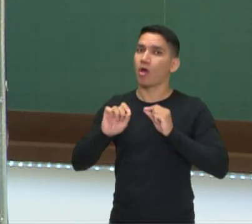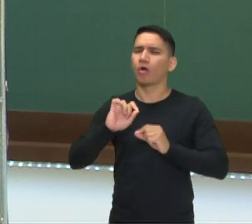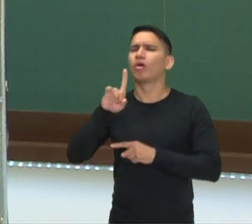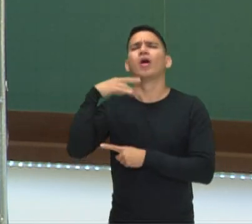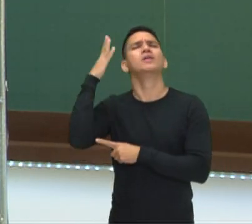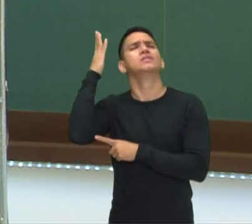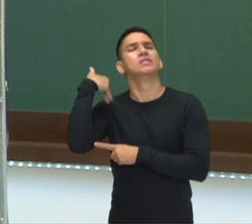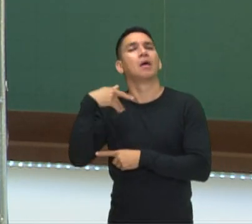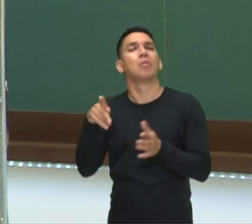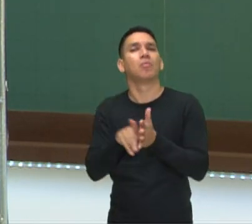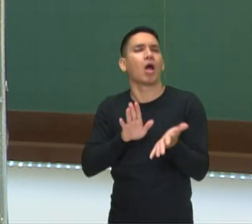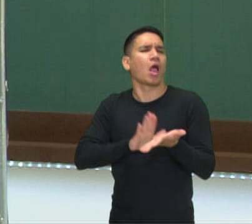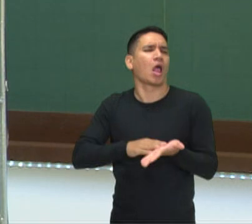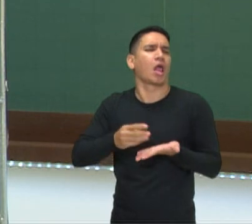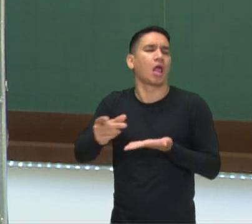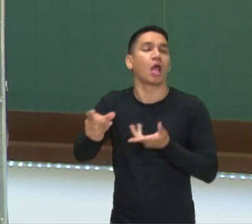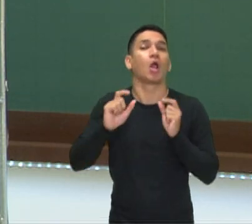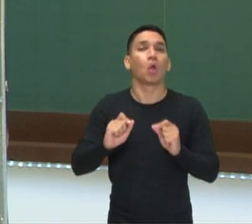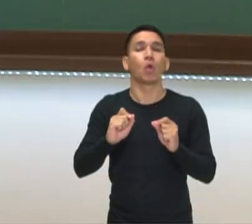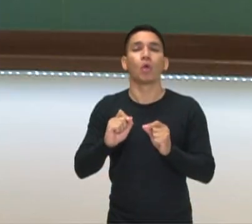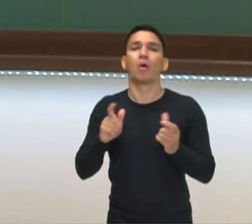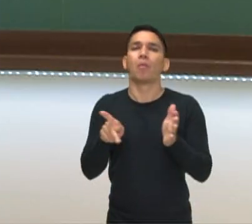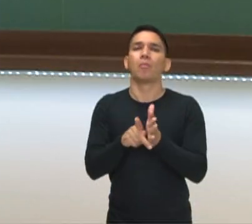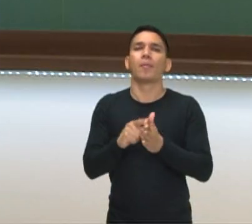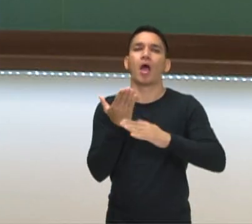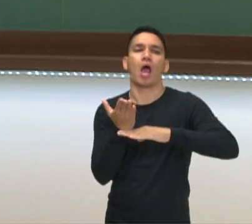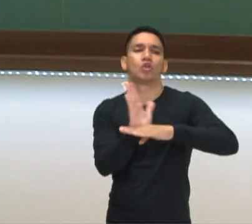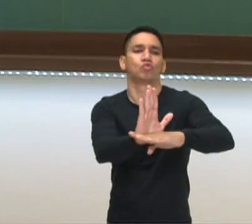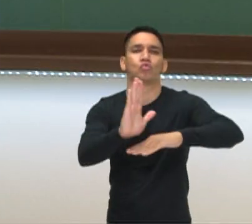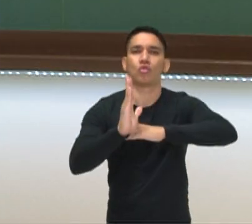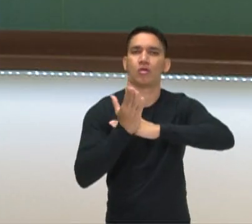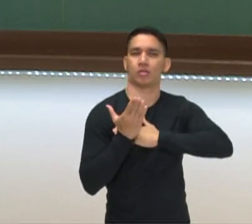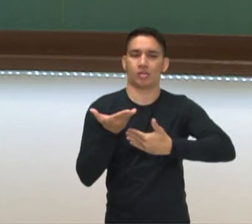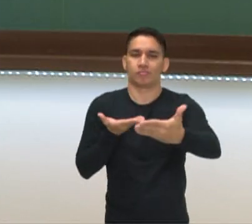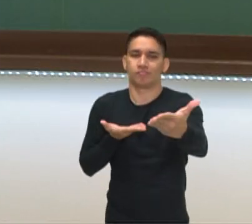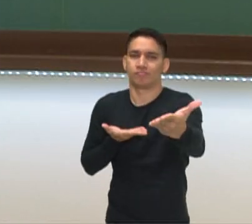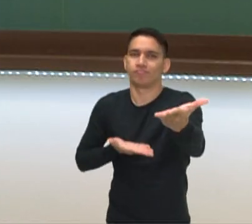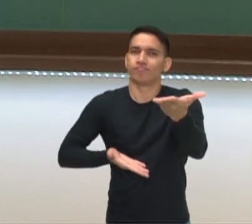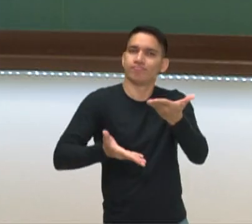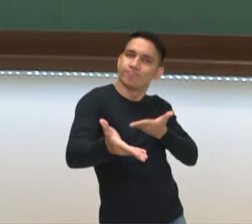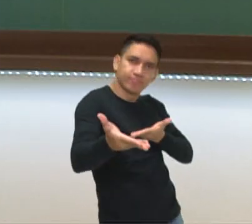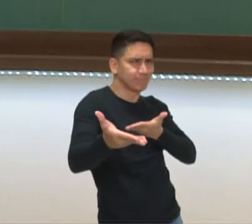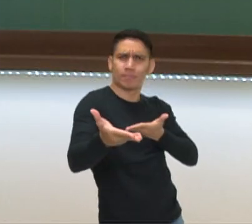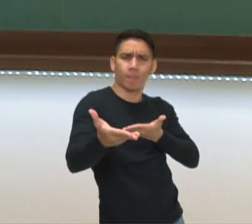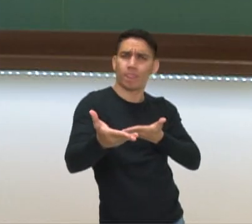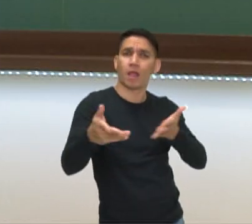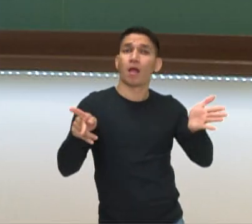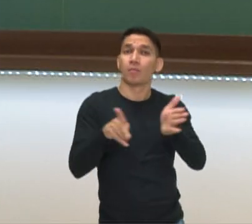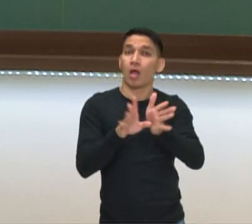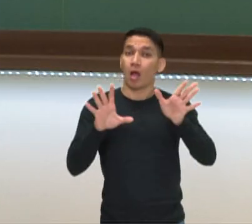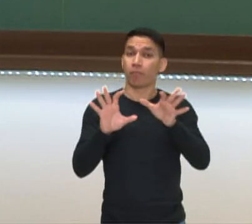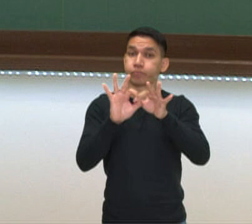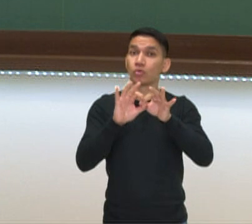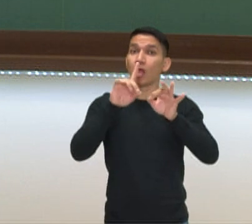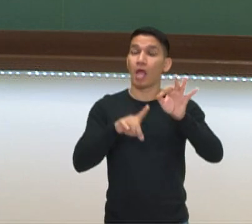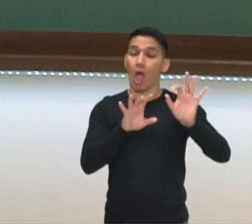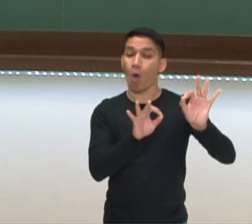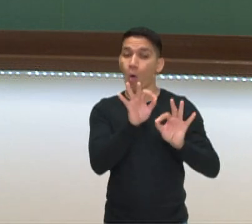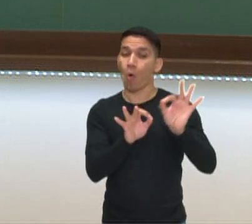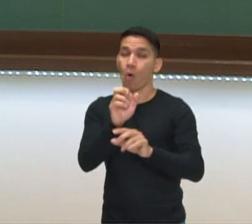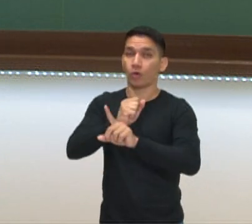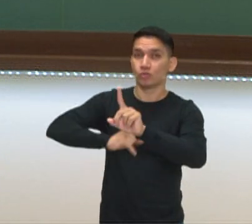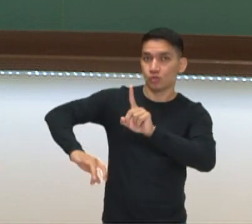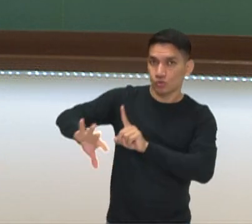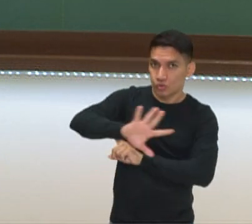aí dos nossos senso comum, né? Essa coisa que tem a ver com ajuda. Solidariedade para ele é uma forma de organização social